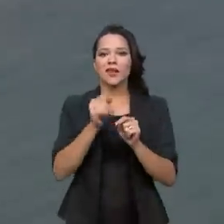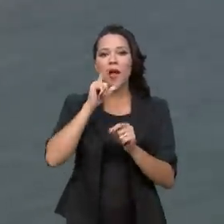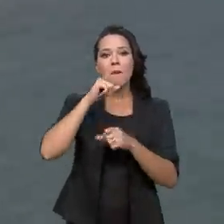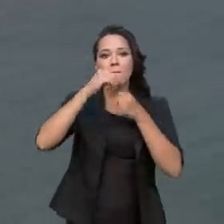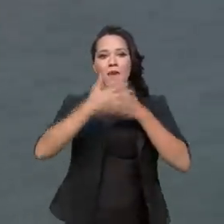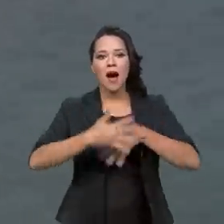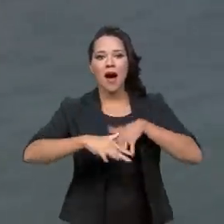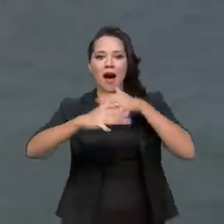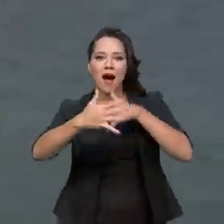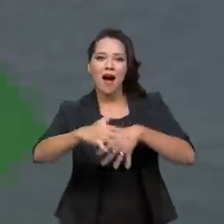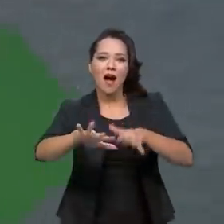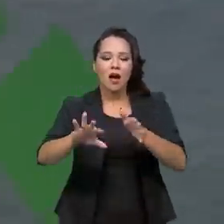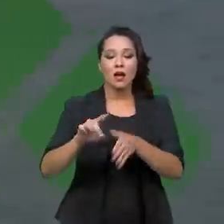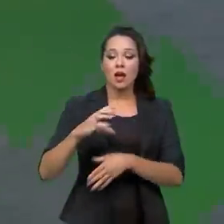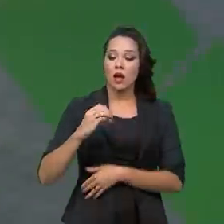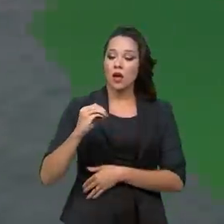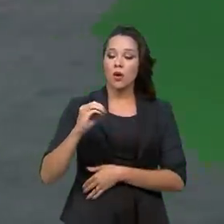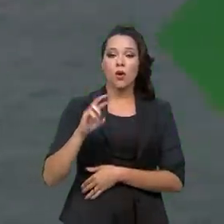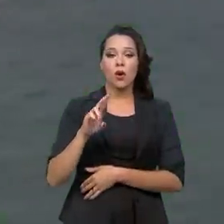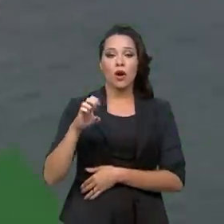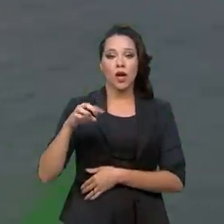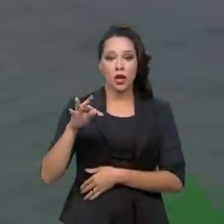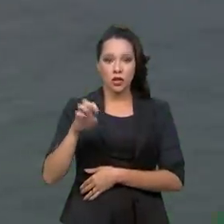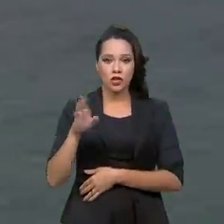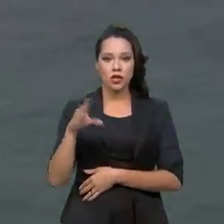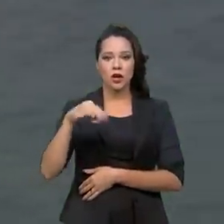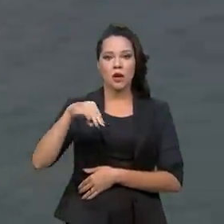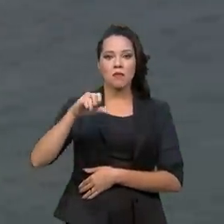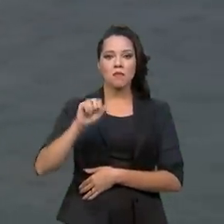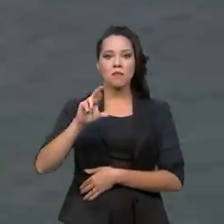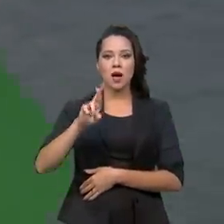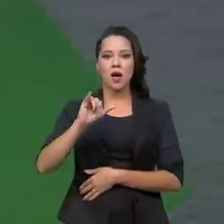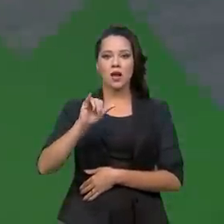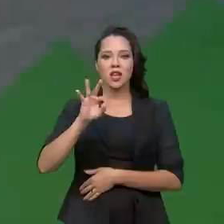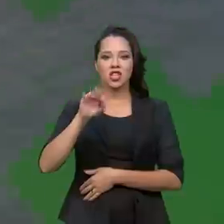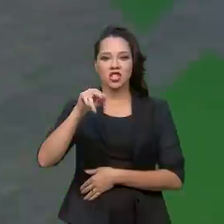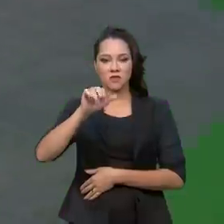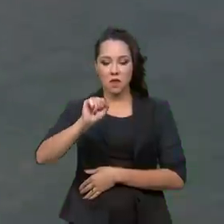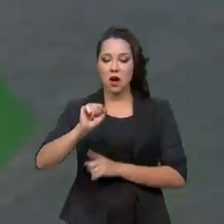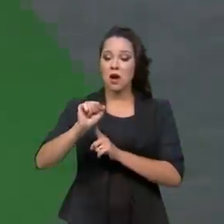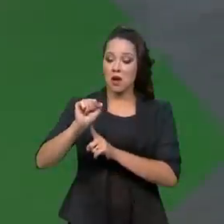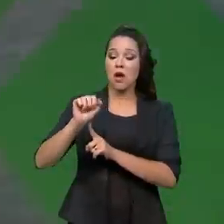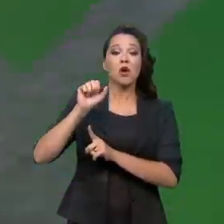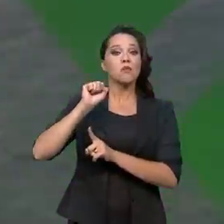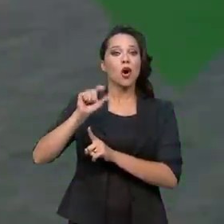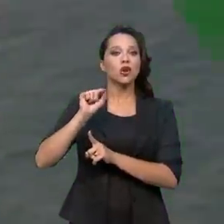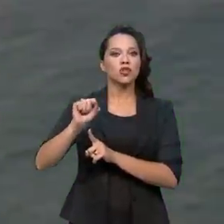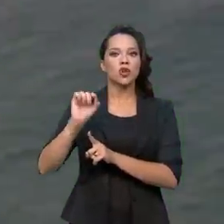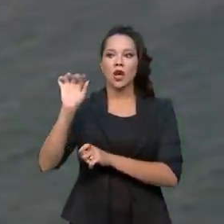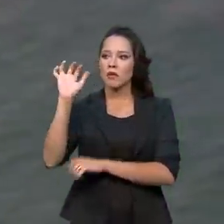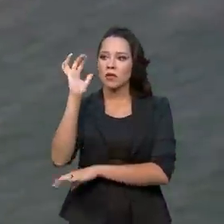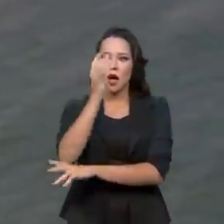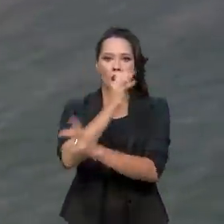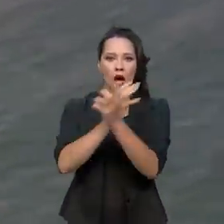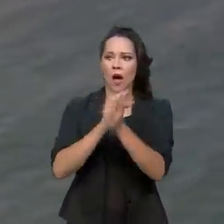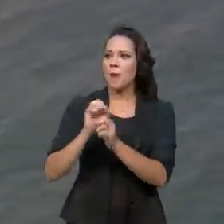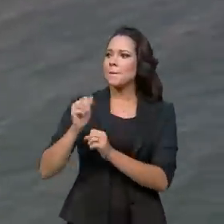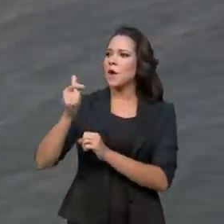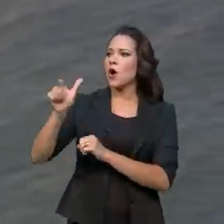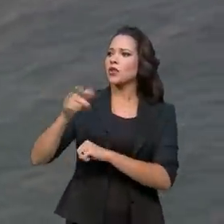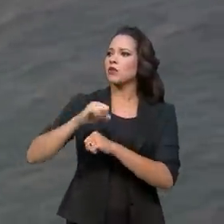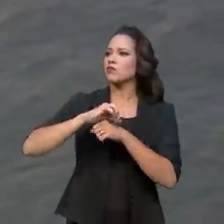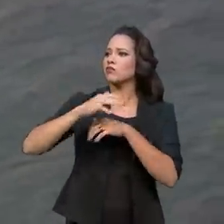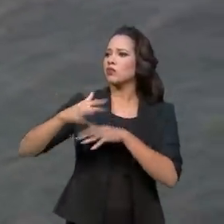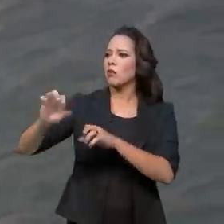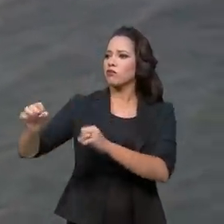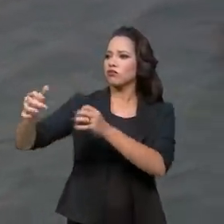marítimas. Essas correntes marítimas podem, até mesmo naturalmente, trazer fauna não nativa aqui na nossa região,